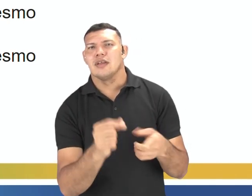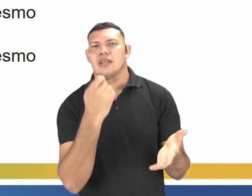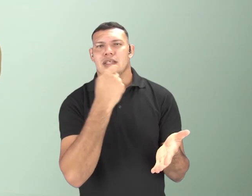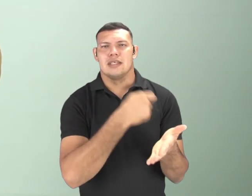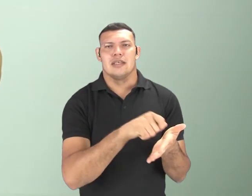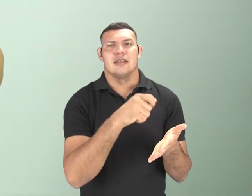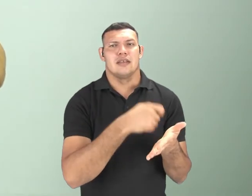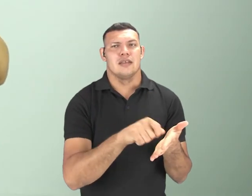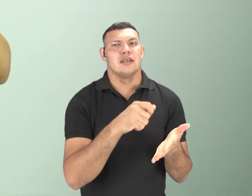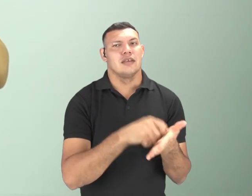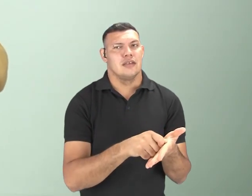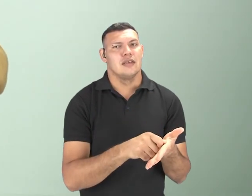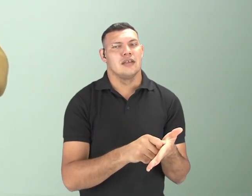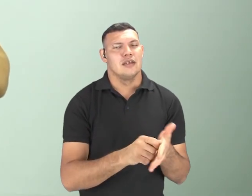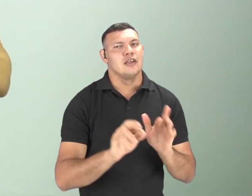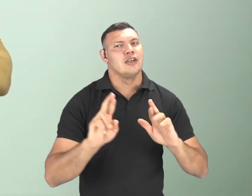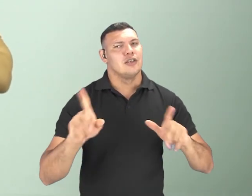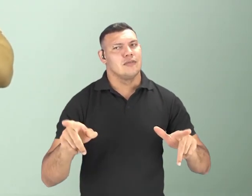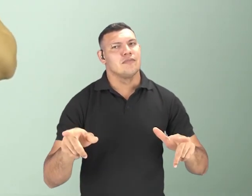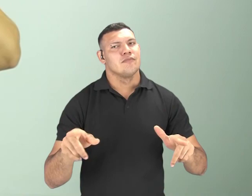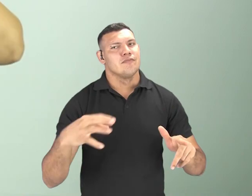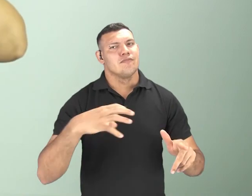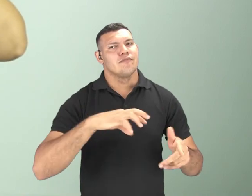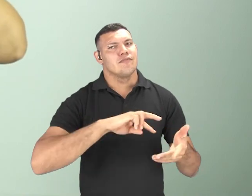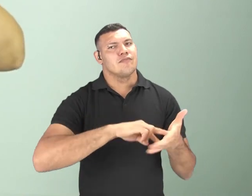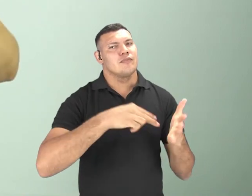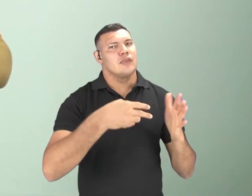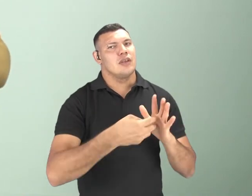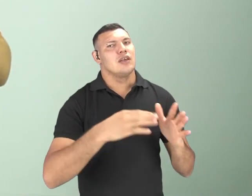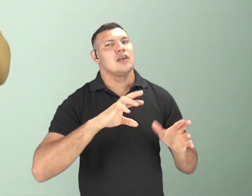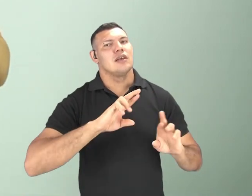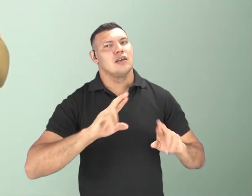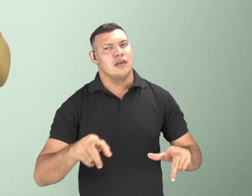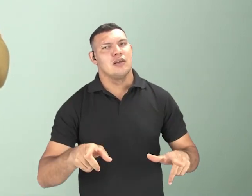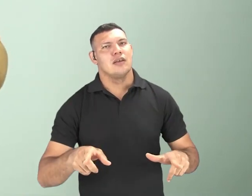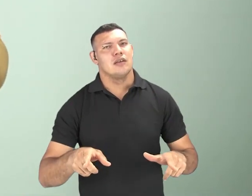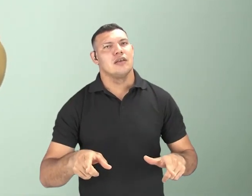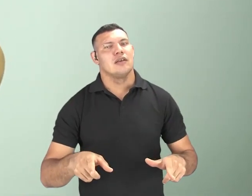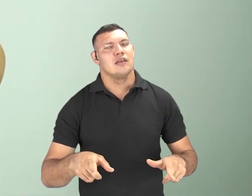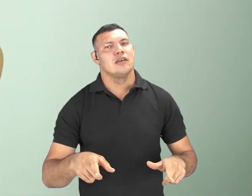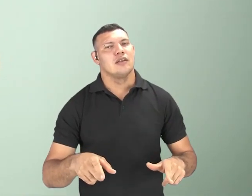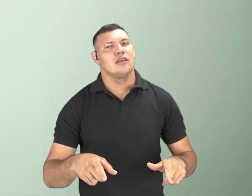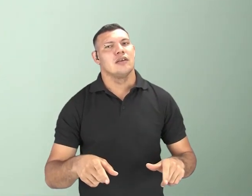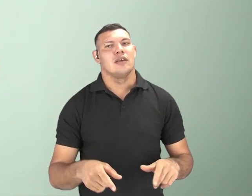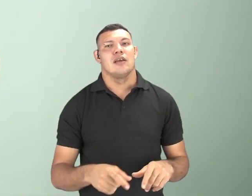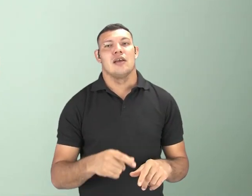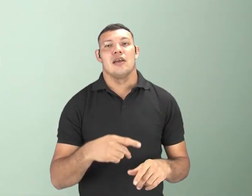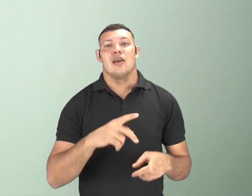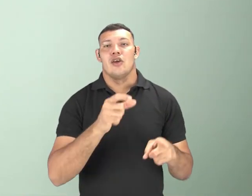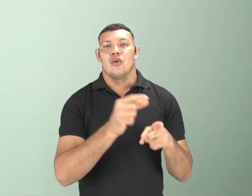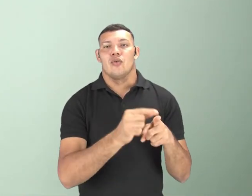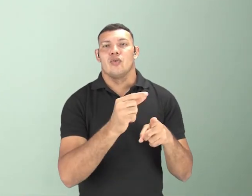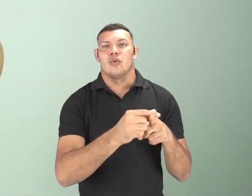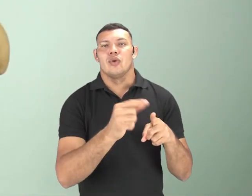o significado é diferente, mas a pronúncia ela é totalmente igual.